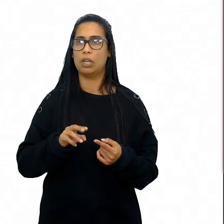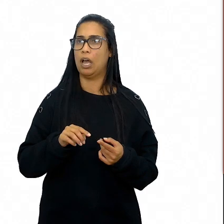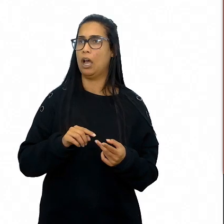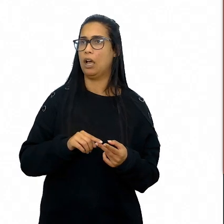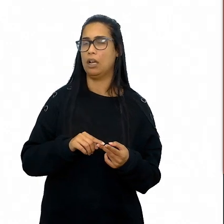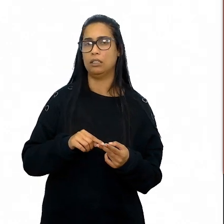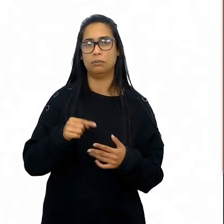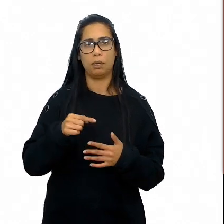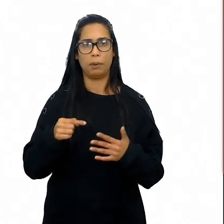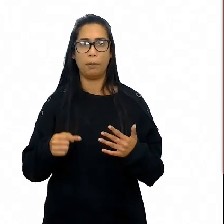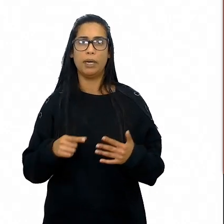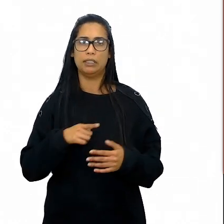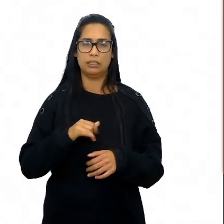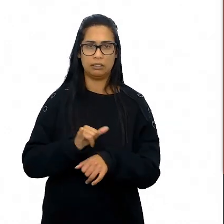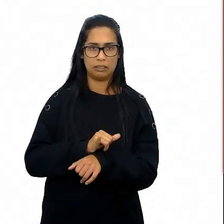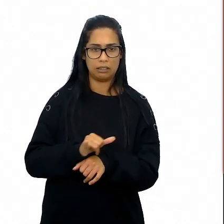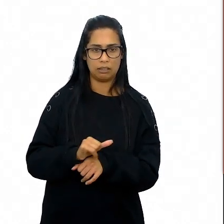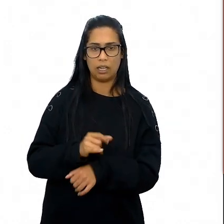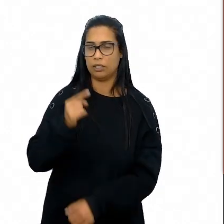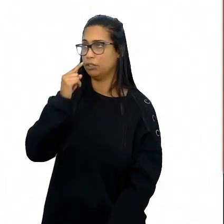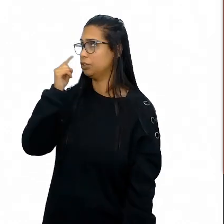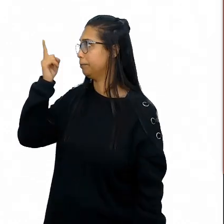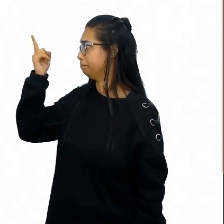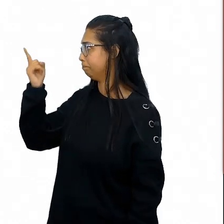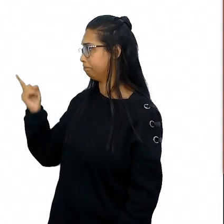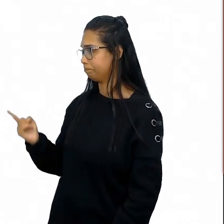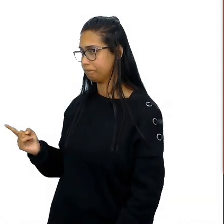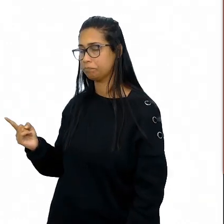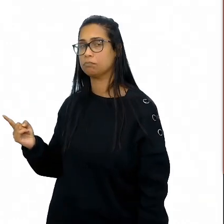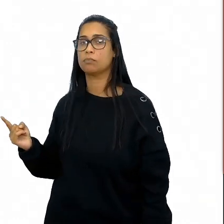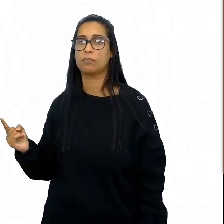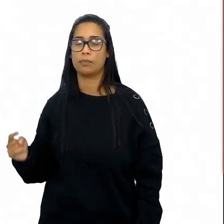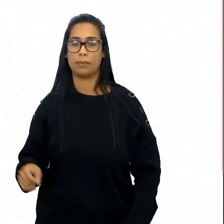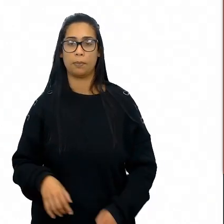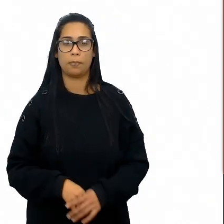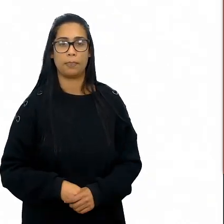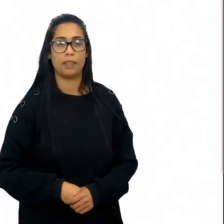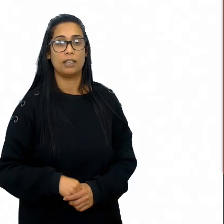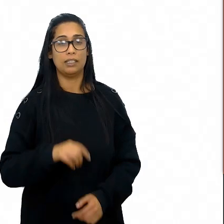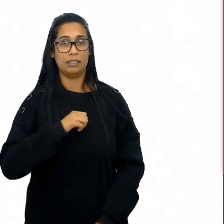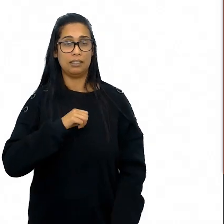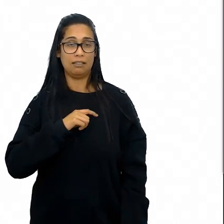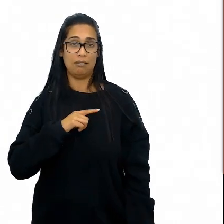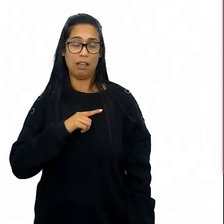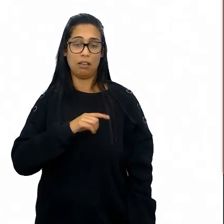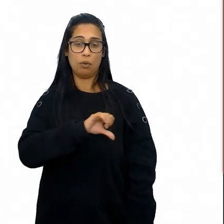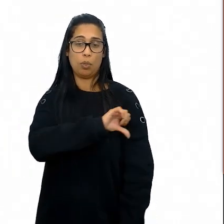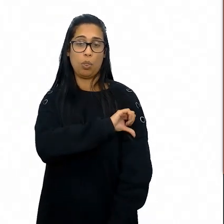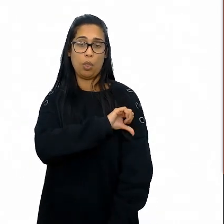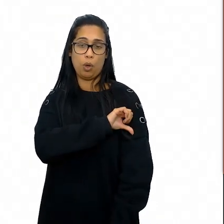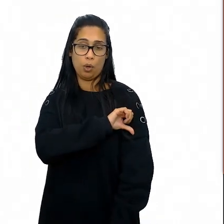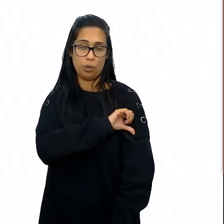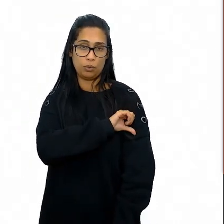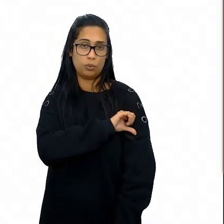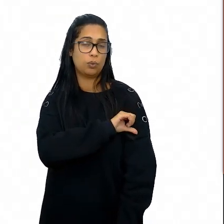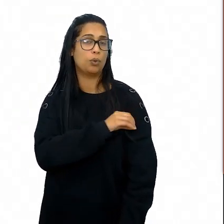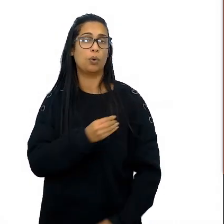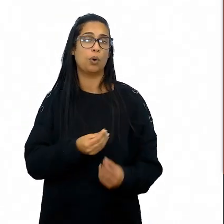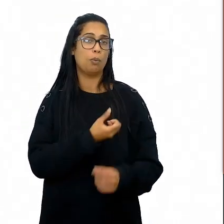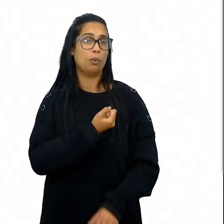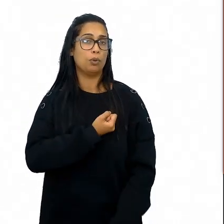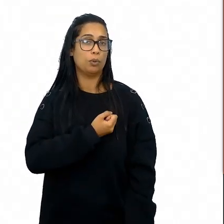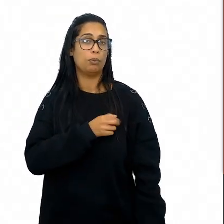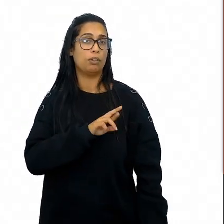alguns na reta numérica e habilidade é a do nono ano é reconhecendo o número irracional